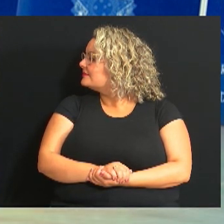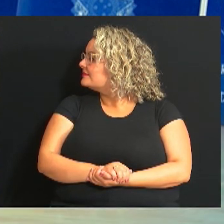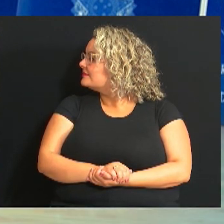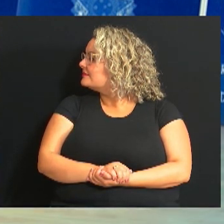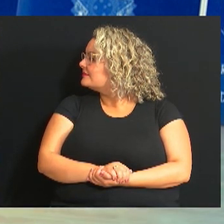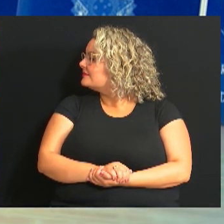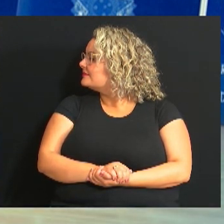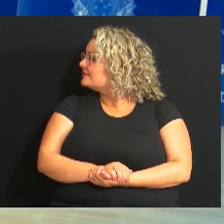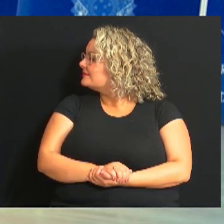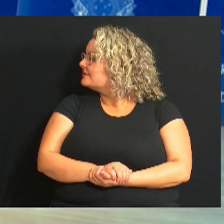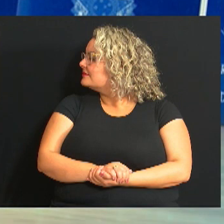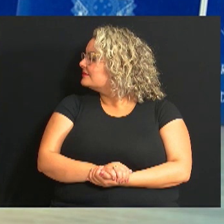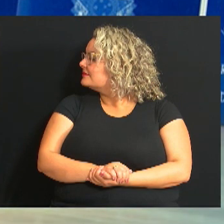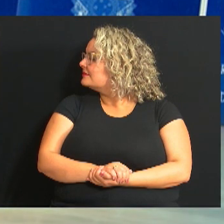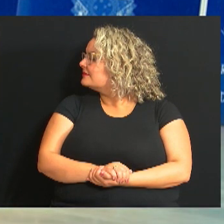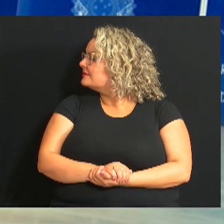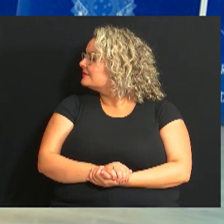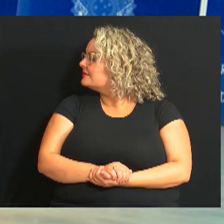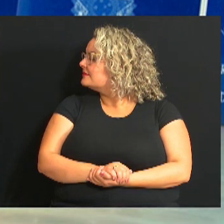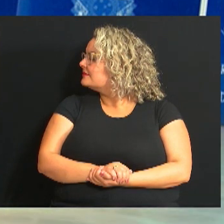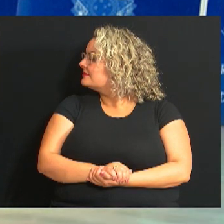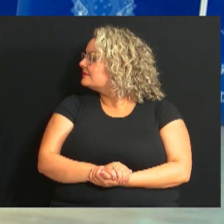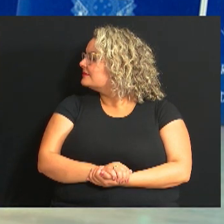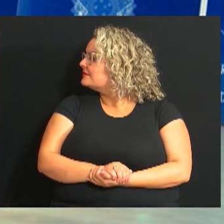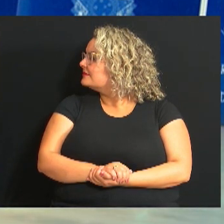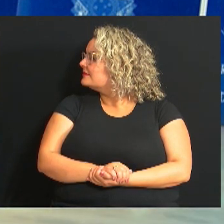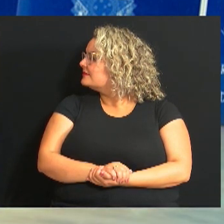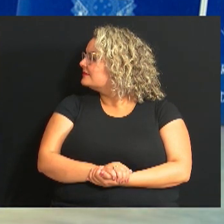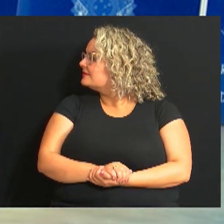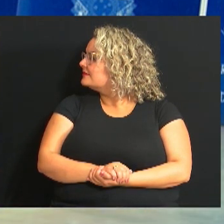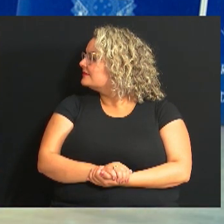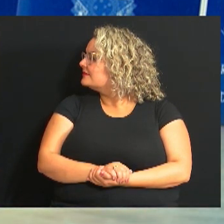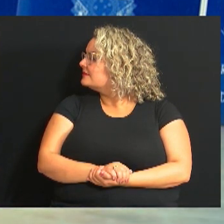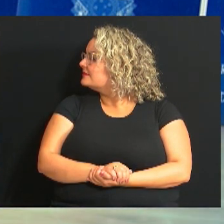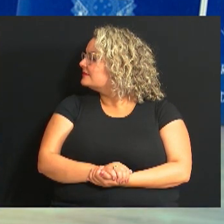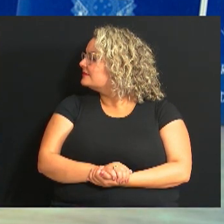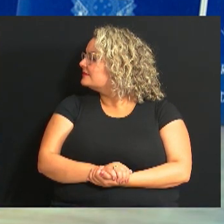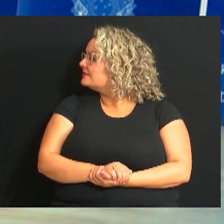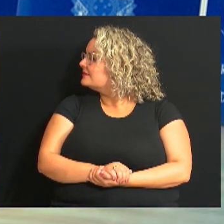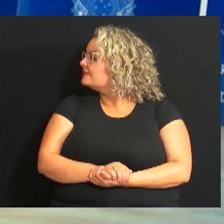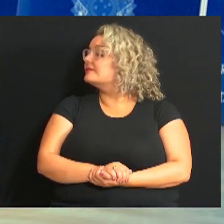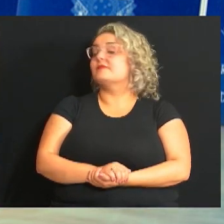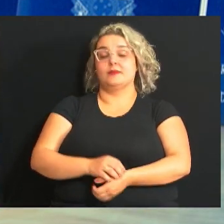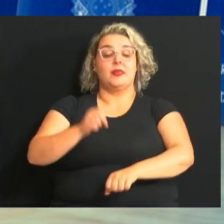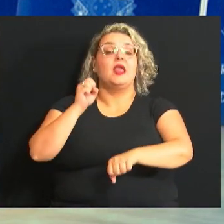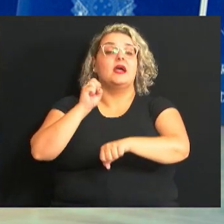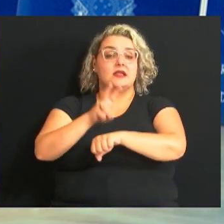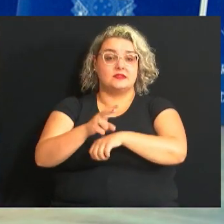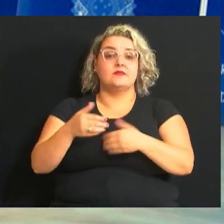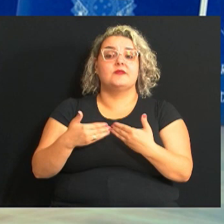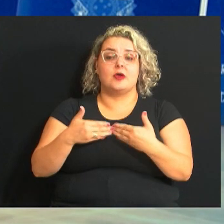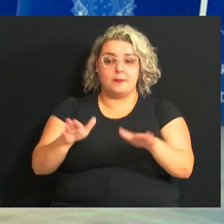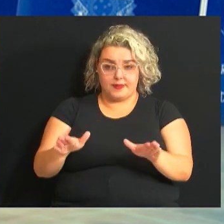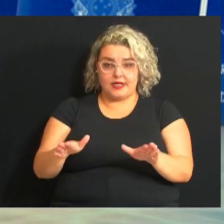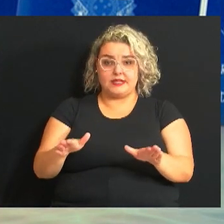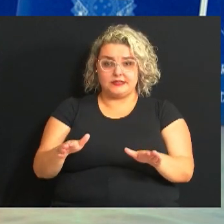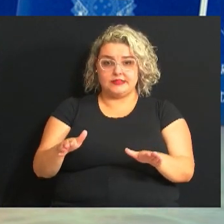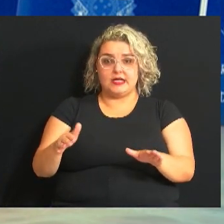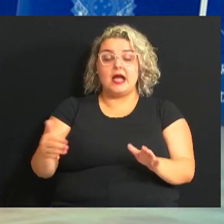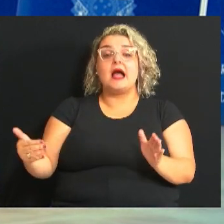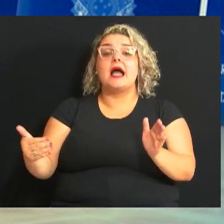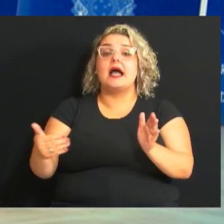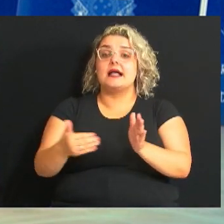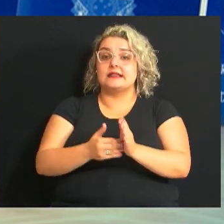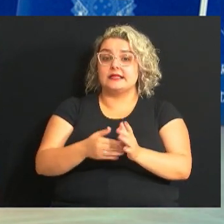carreteiro, pedreiro e promotor de vendas. As vagas ficam disponíveis até que seja